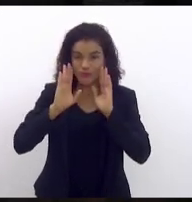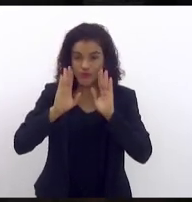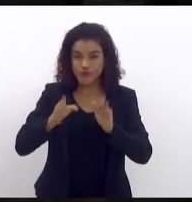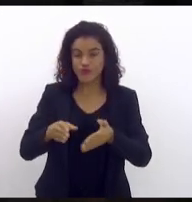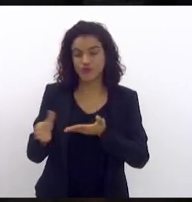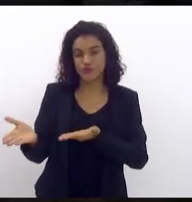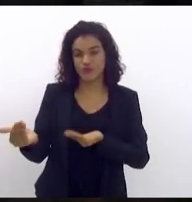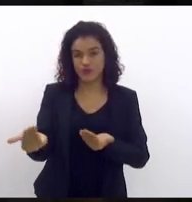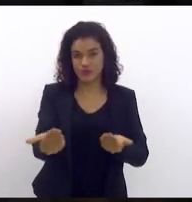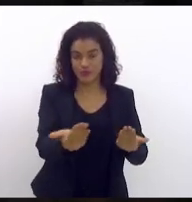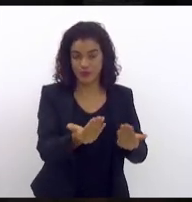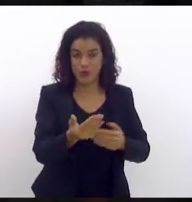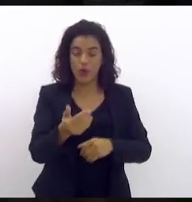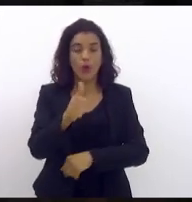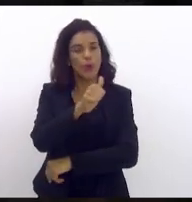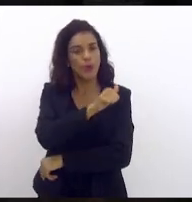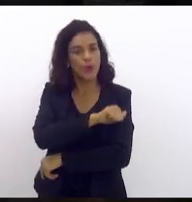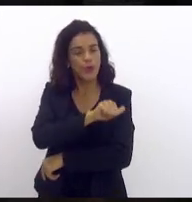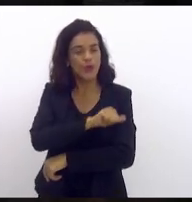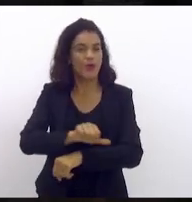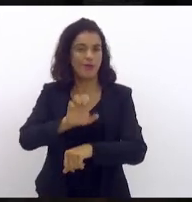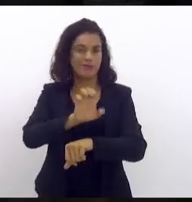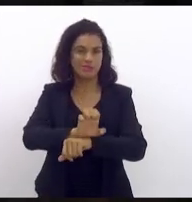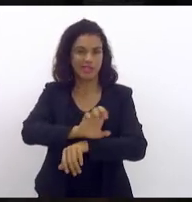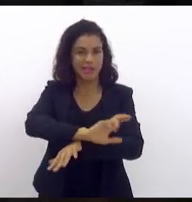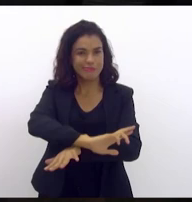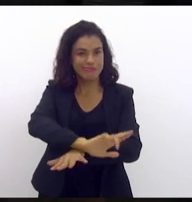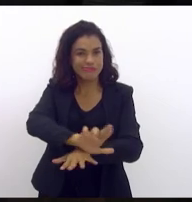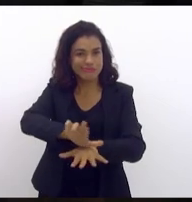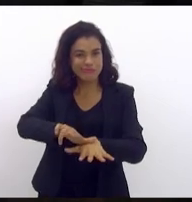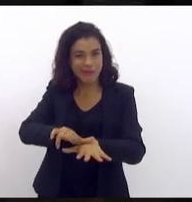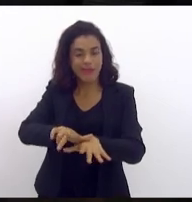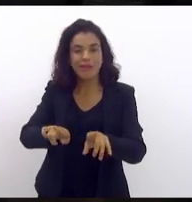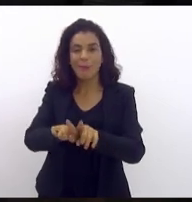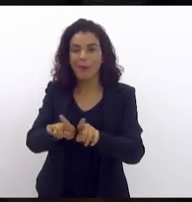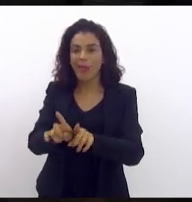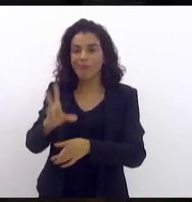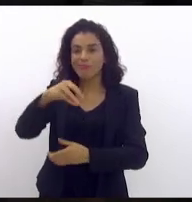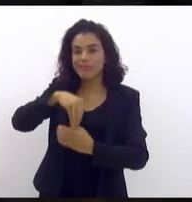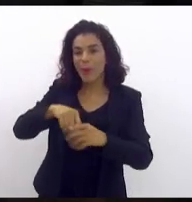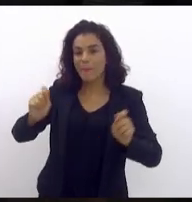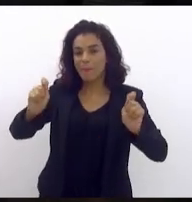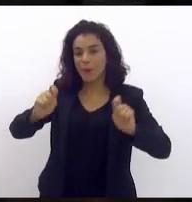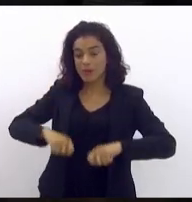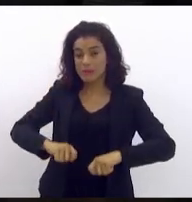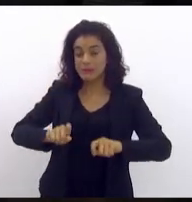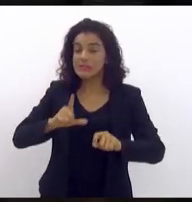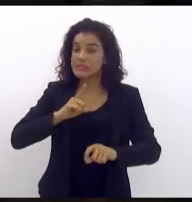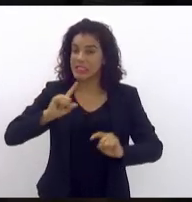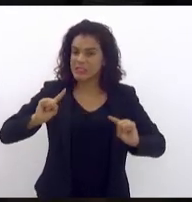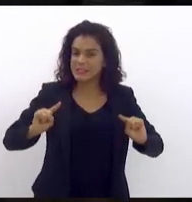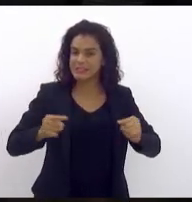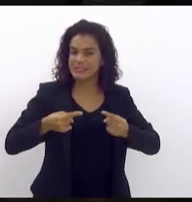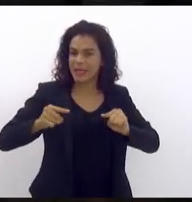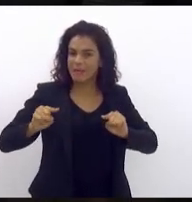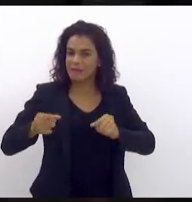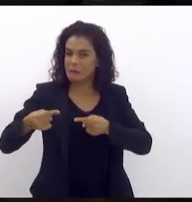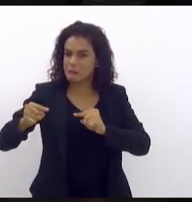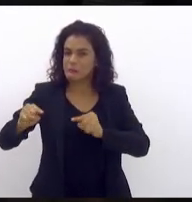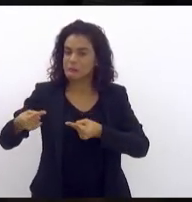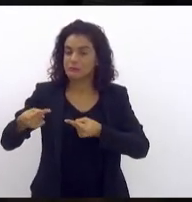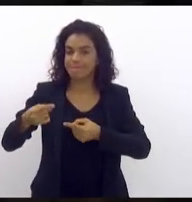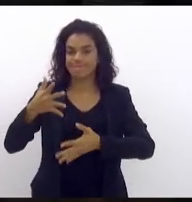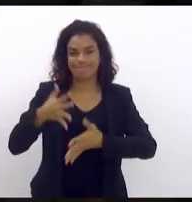Janeiro é um estado rico em diversidade e potência mas também enfrenta desafios complexos que